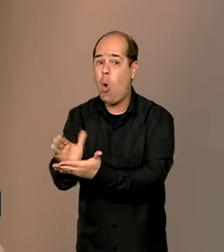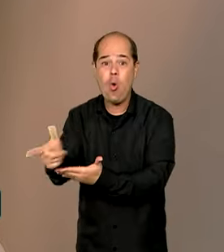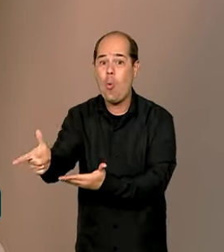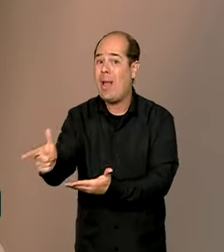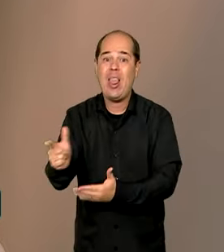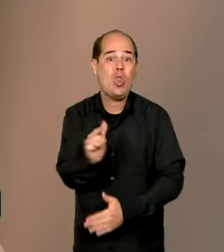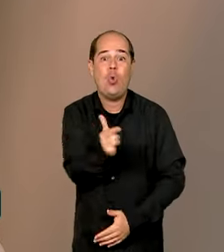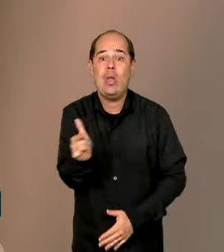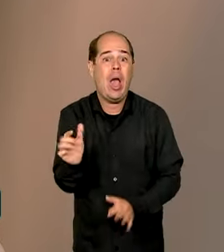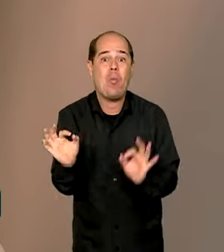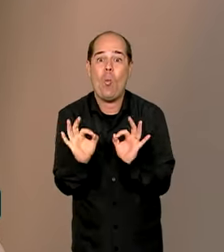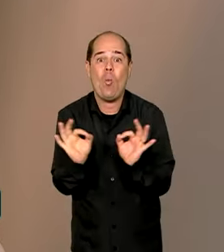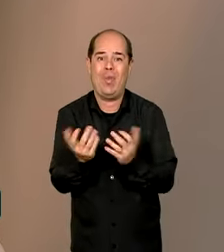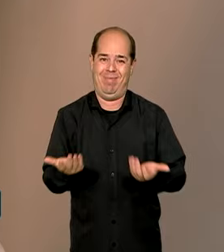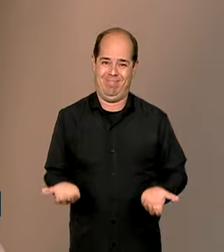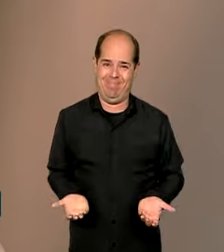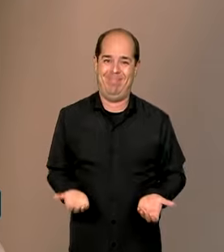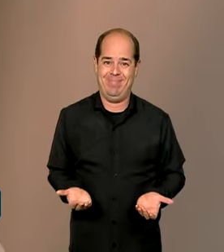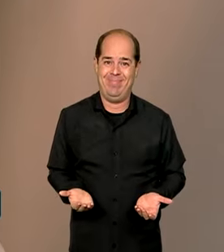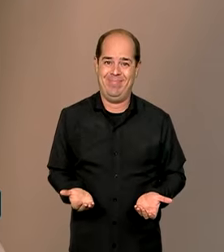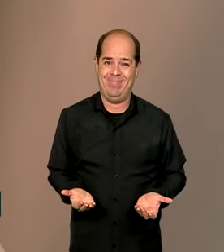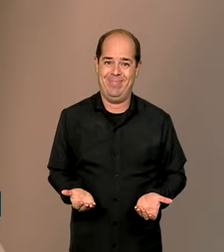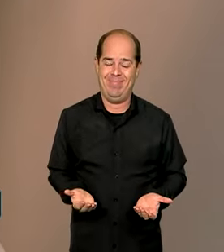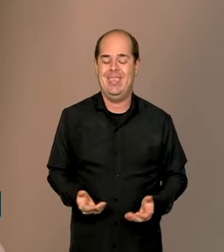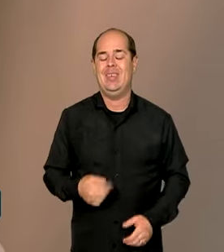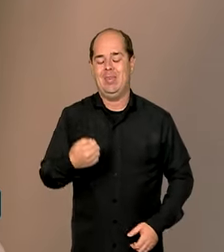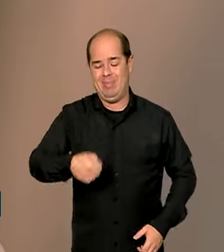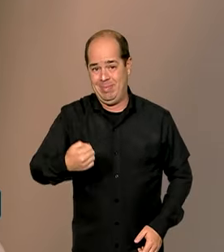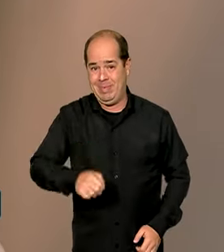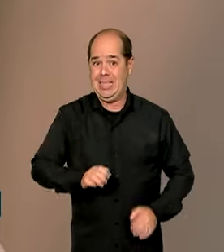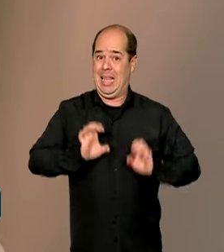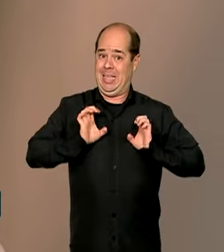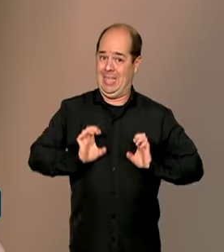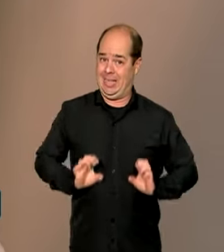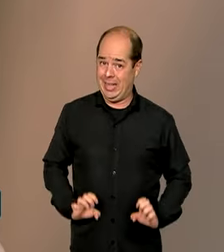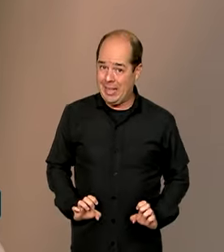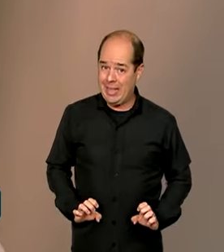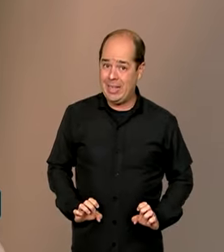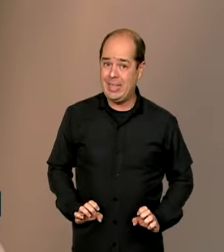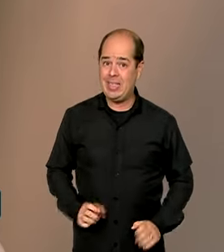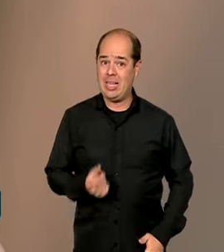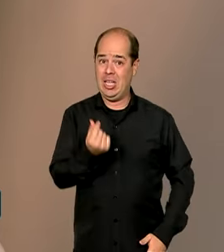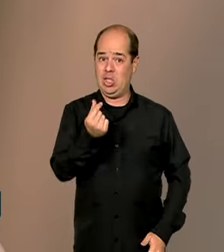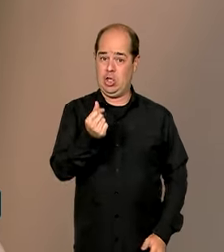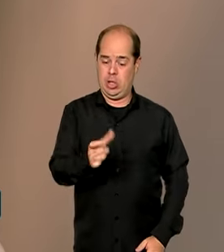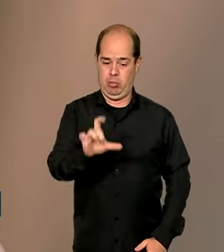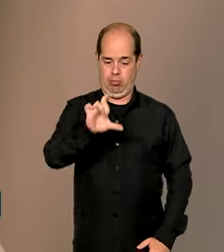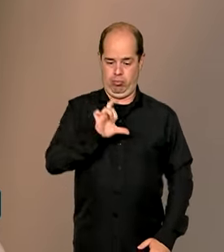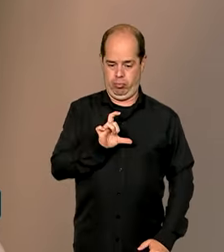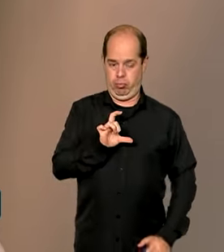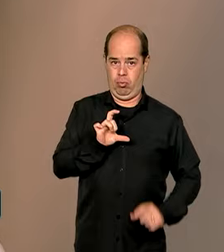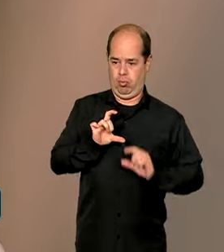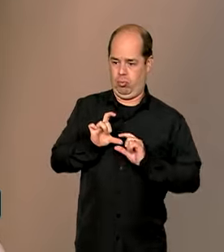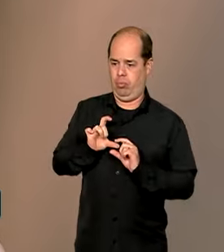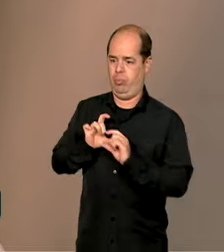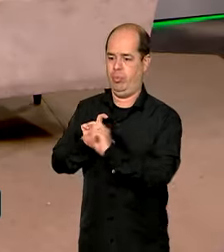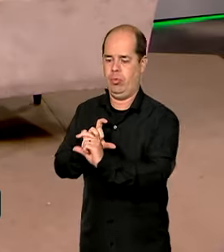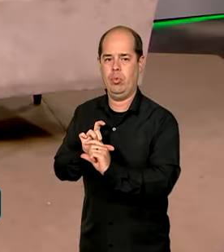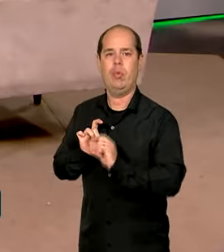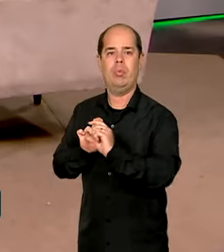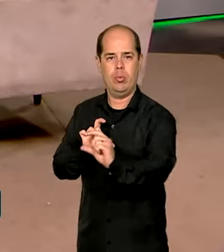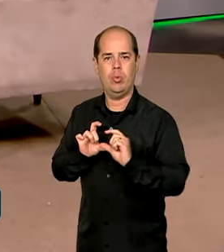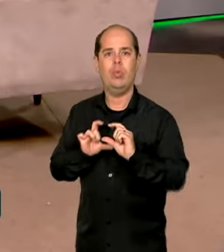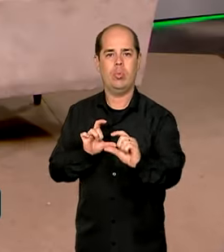de a transferência de renda, Bolsa Família, o benefício da prestação continuada,